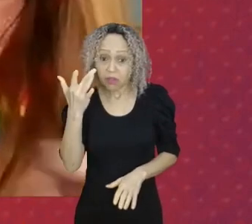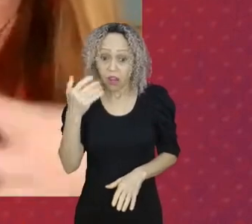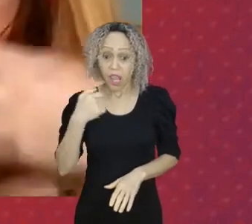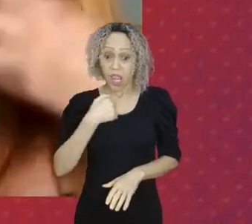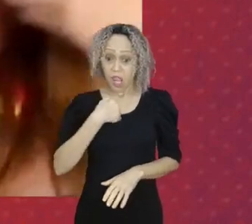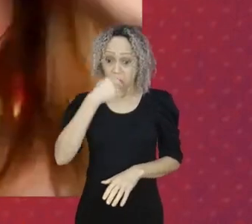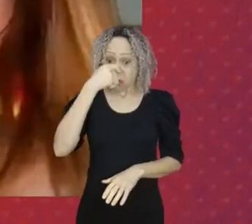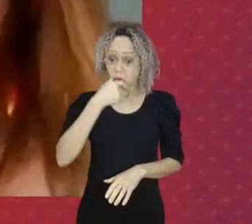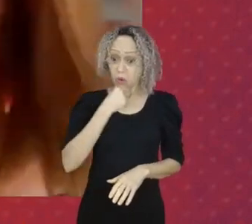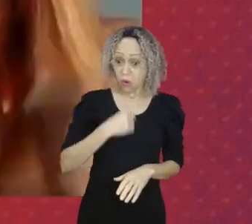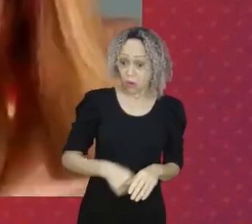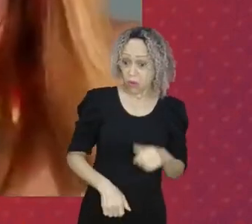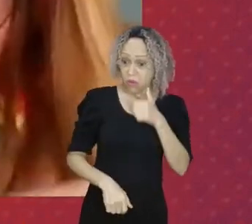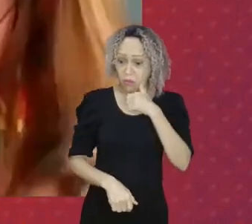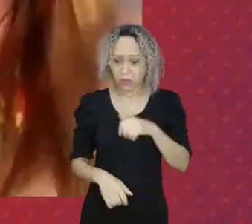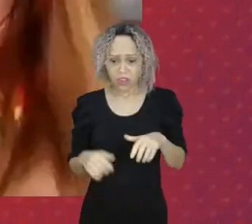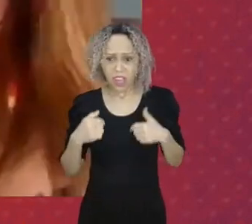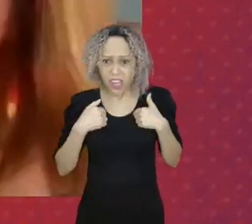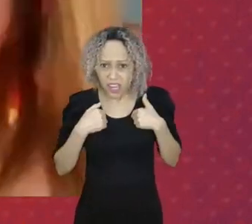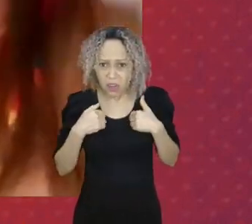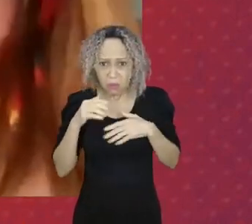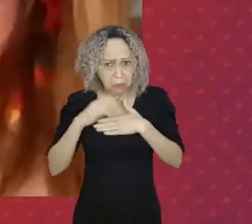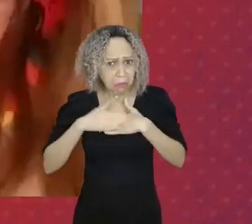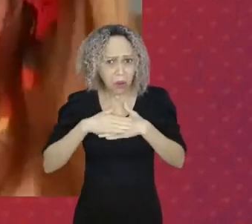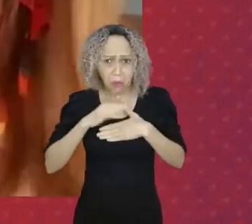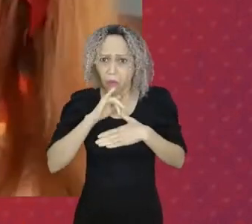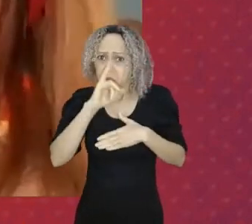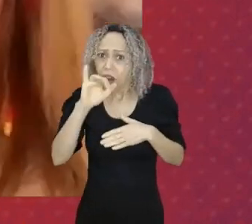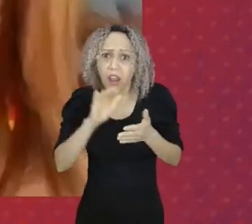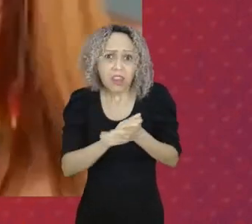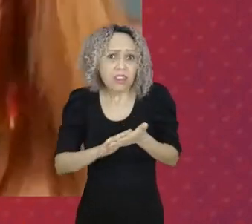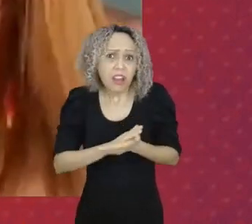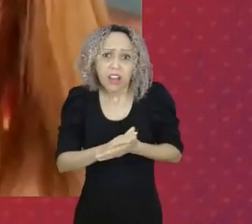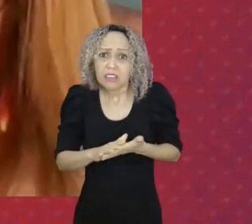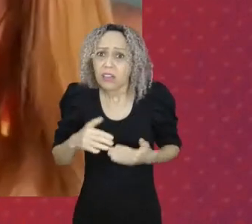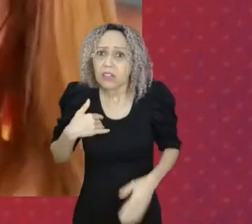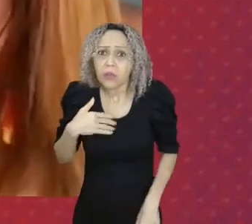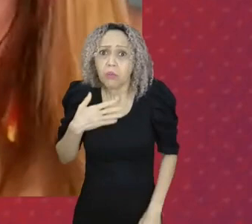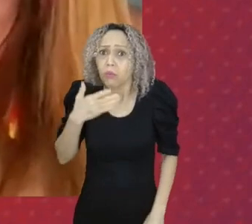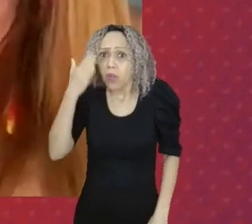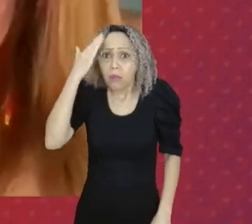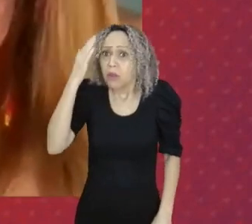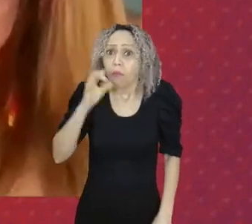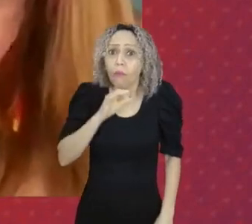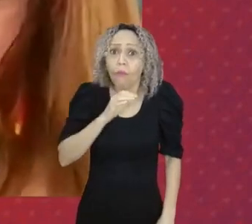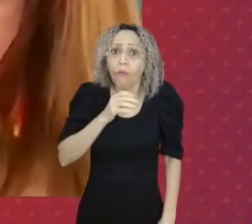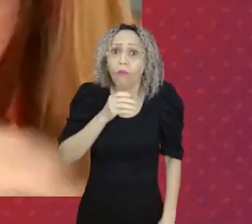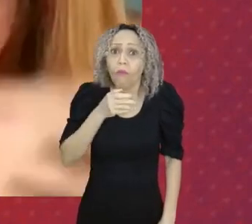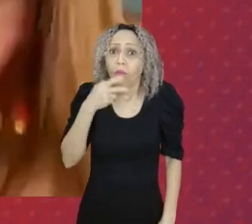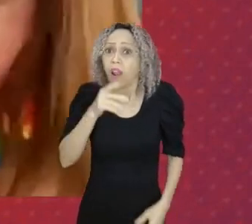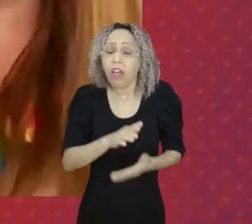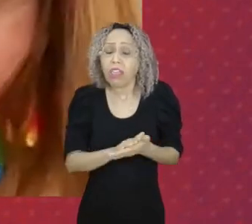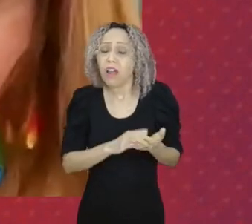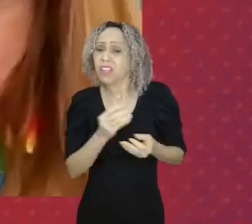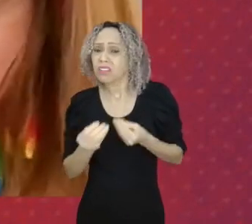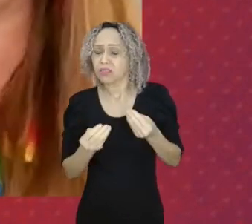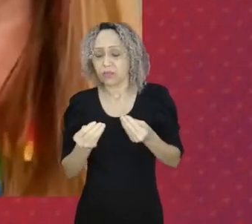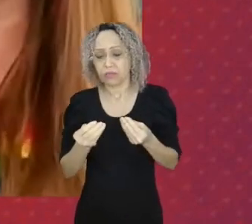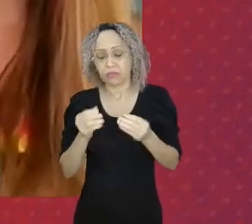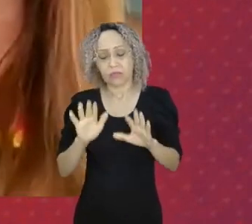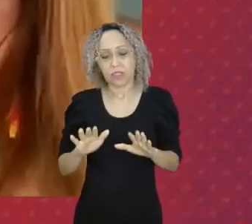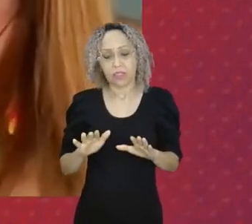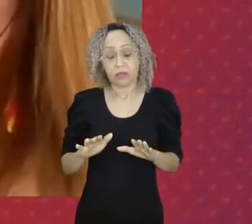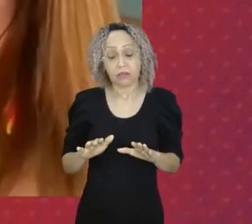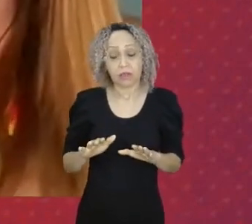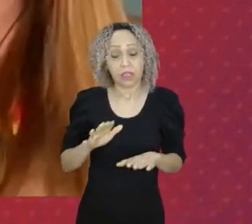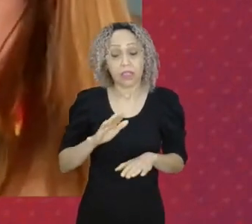né? Essa percepção, esse entendimento, a gente vai construindo a partir do momento em que a gente vai se relacionando em